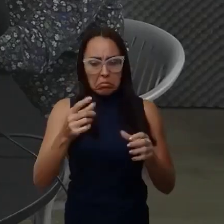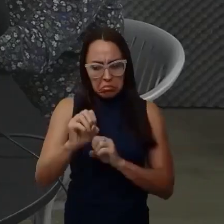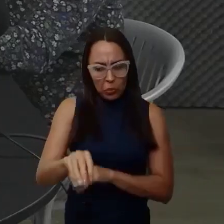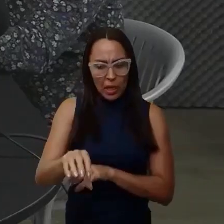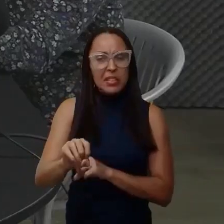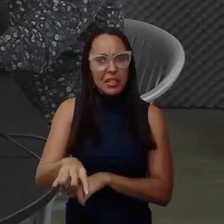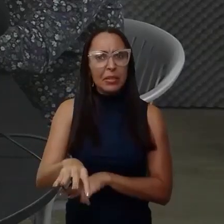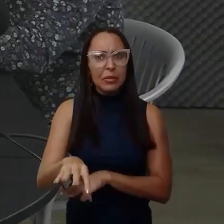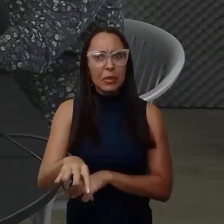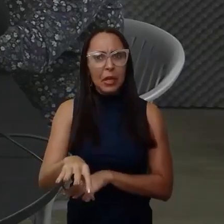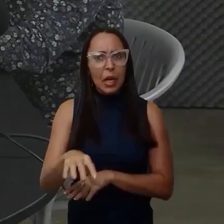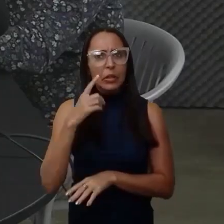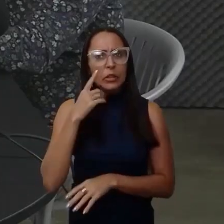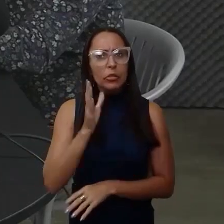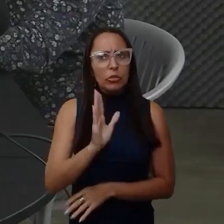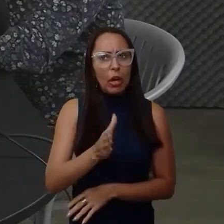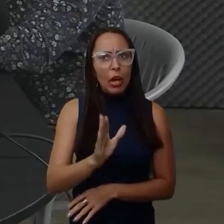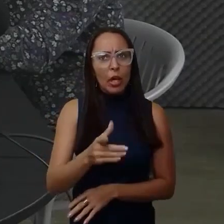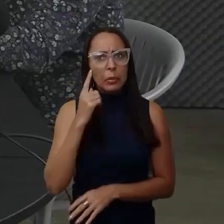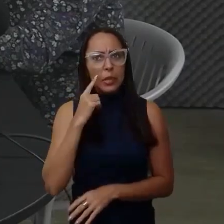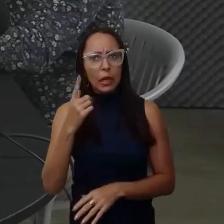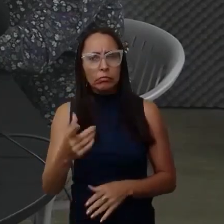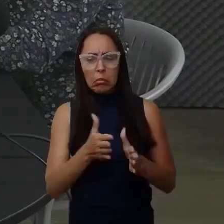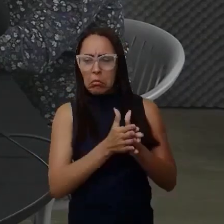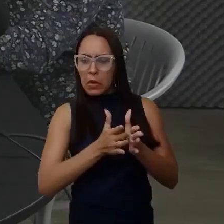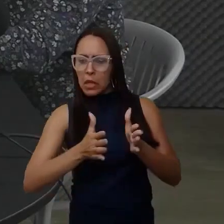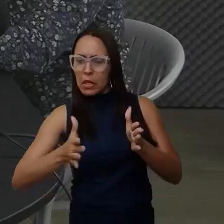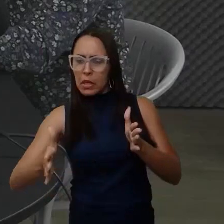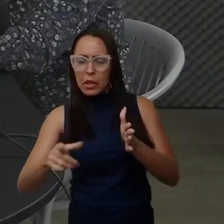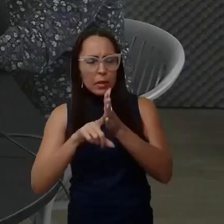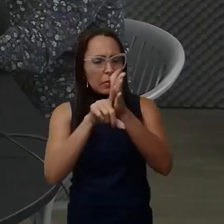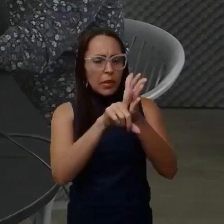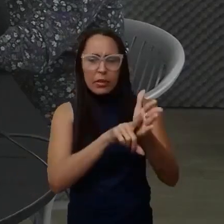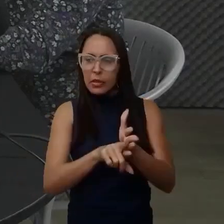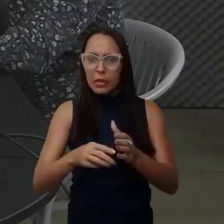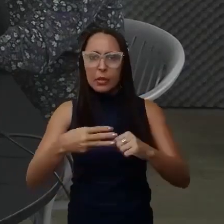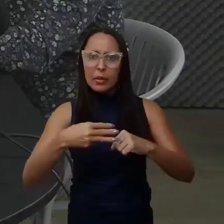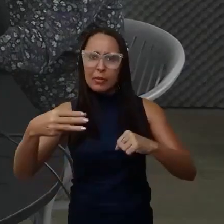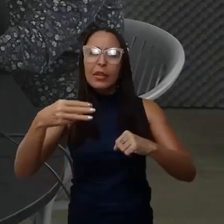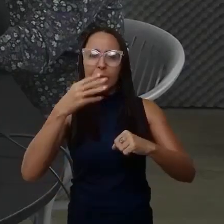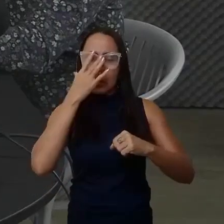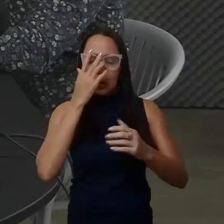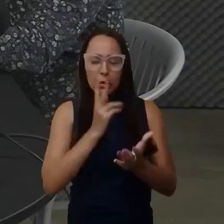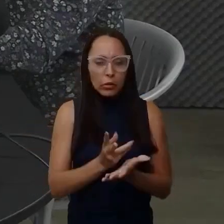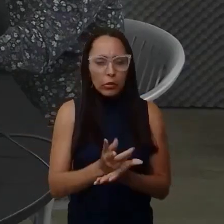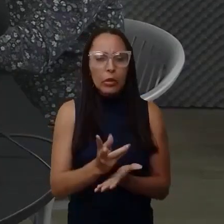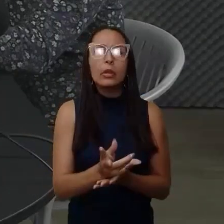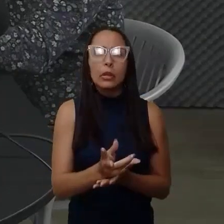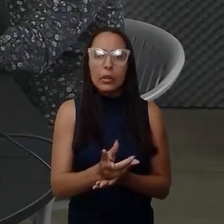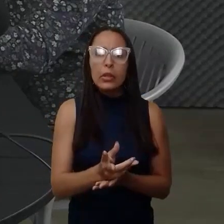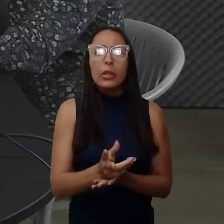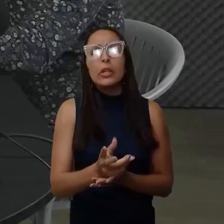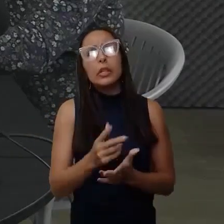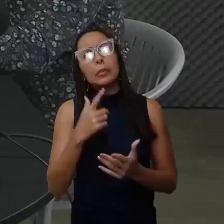da minha já dedicação às minhas pesquisas de mestrado e as pesquisas que eu continuei fazendo, né,